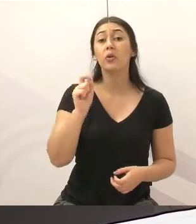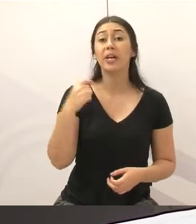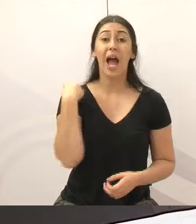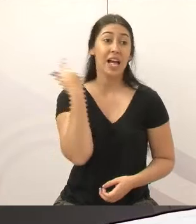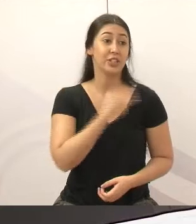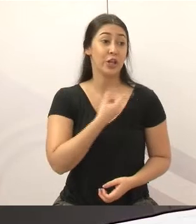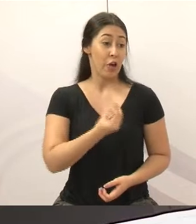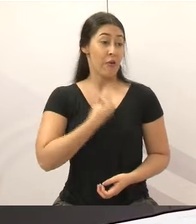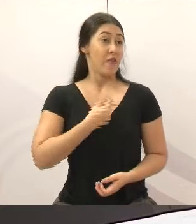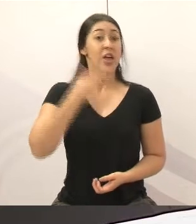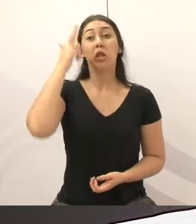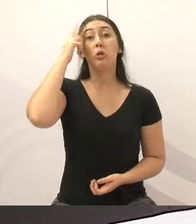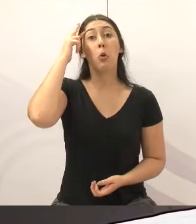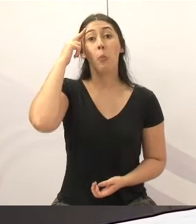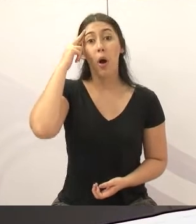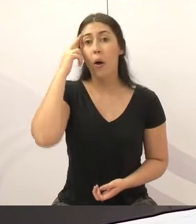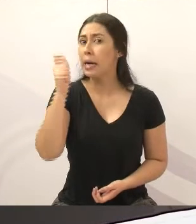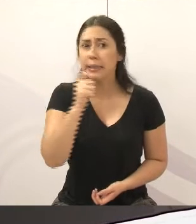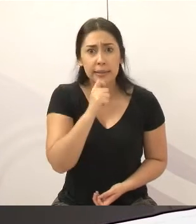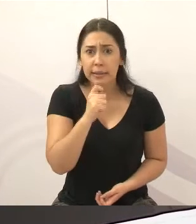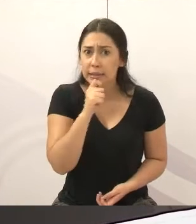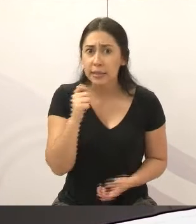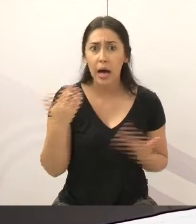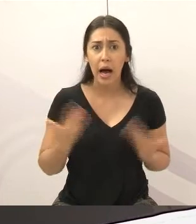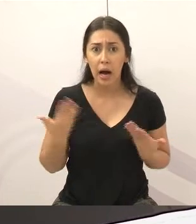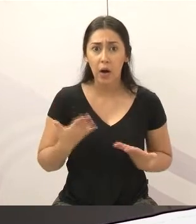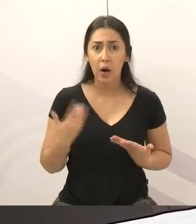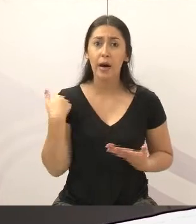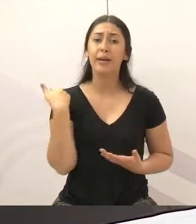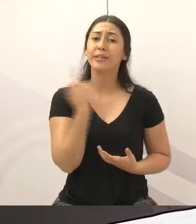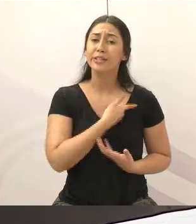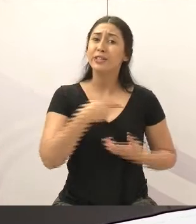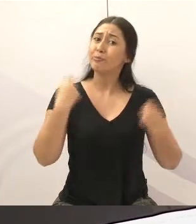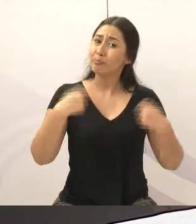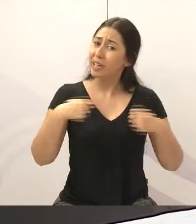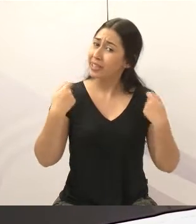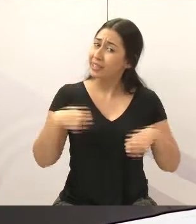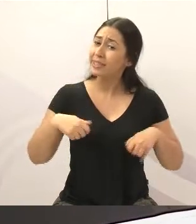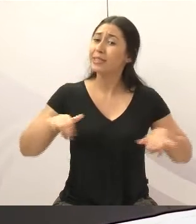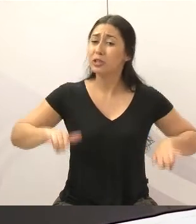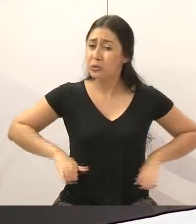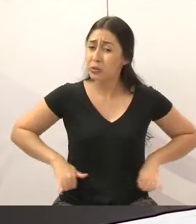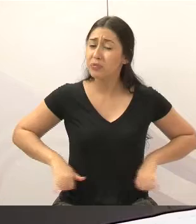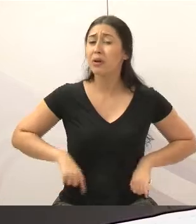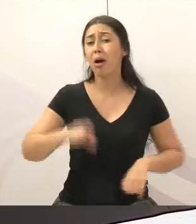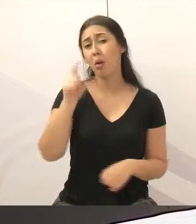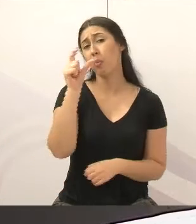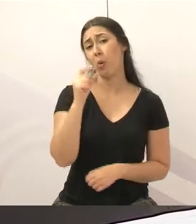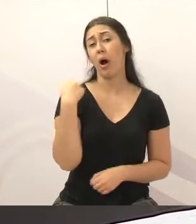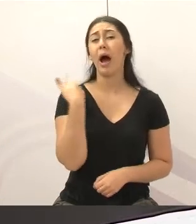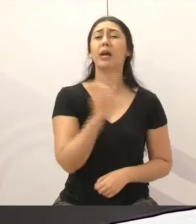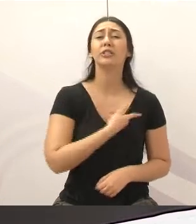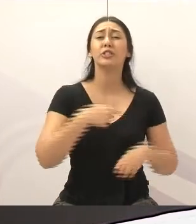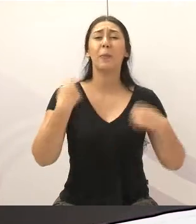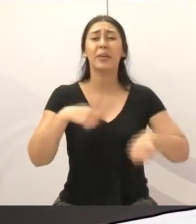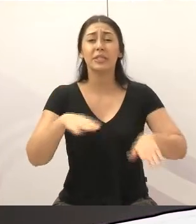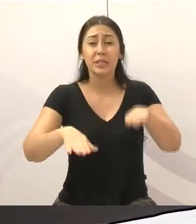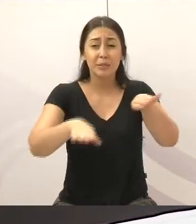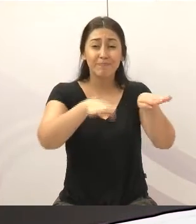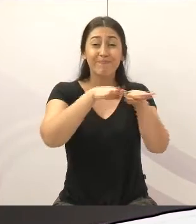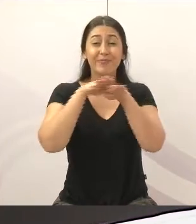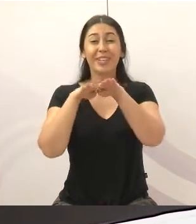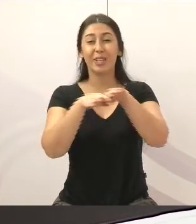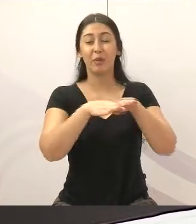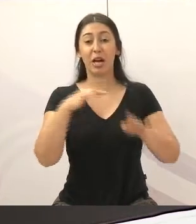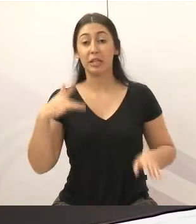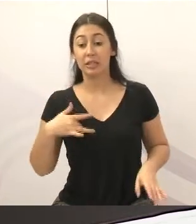por muito tempo. É um tempo de sacrifício. Nós precisamos equilibrar saúde e